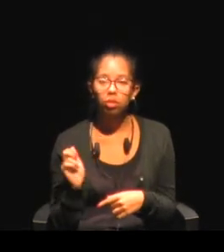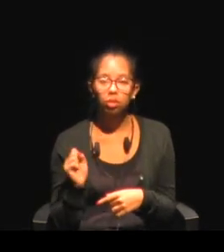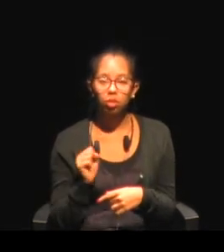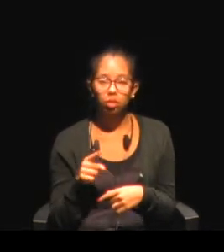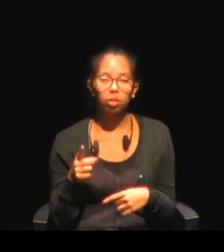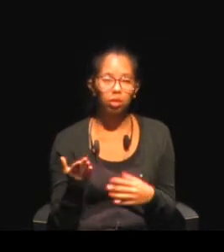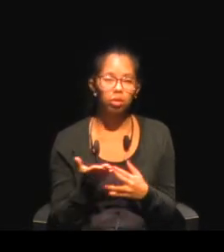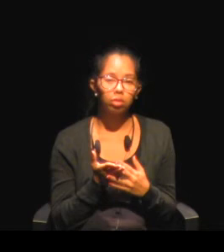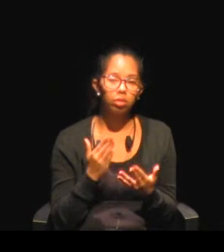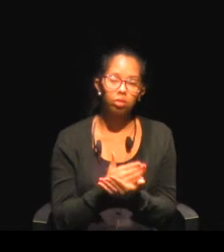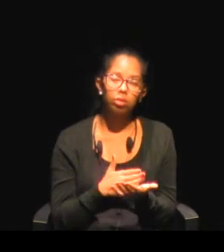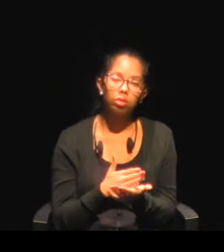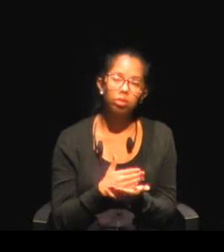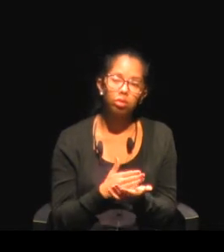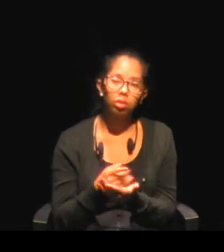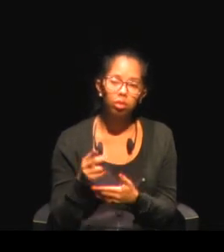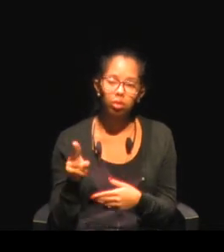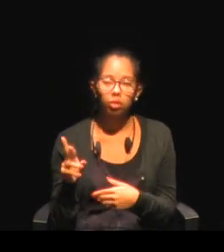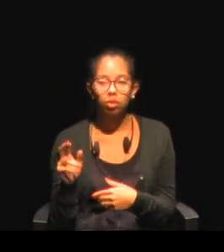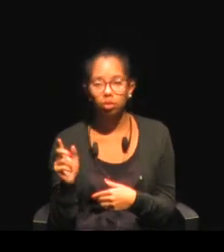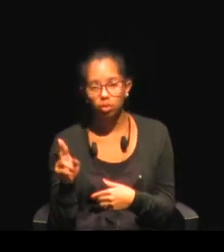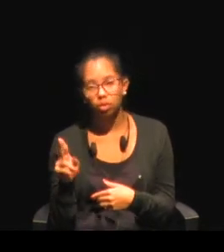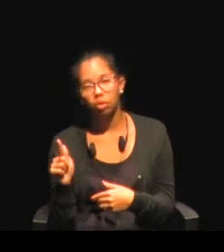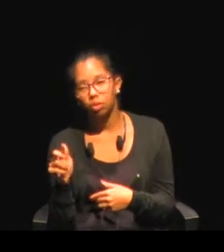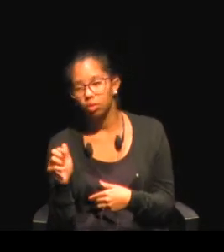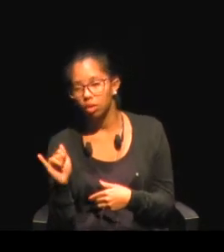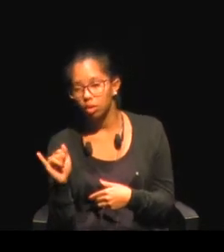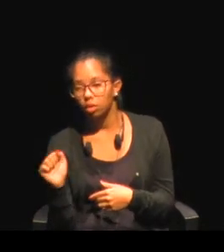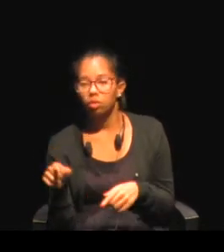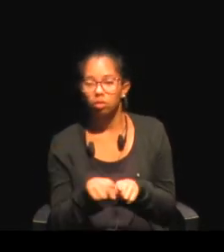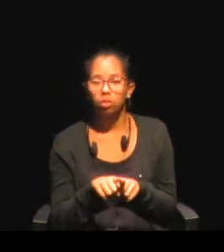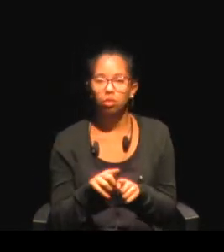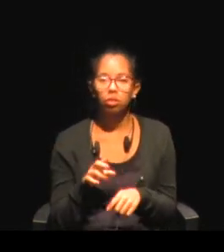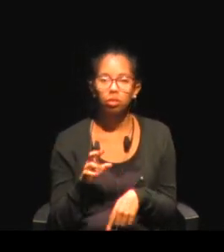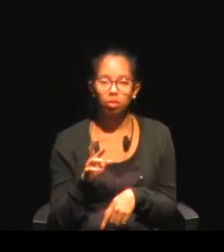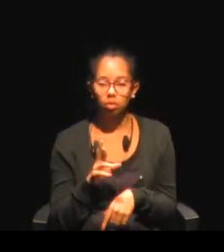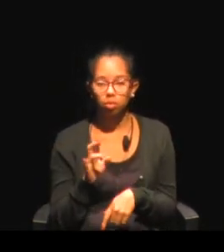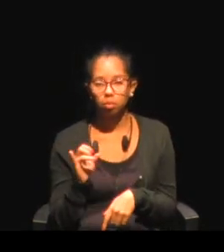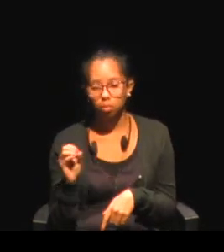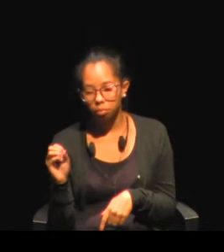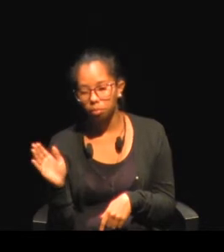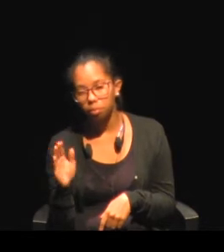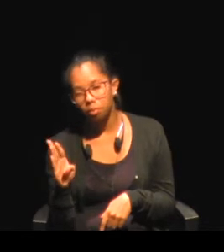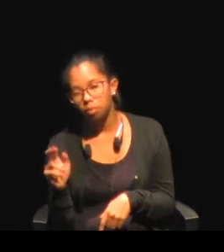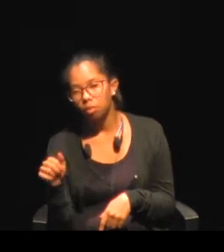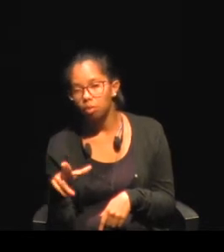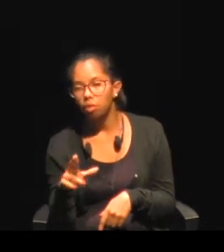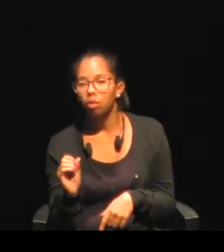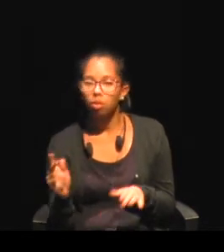tiveram aqui. E, finalmente, isso aqui ficou definido como território uruguaio e a nossa cidade de Jaguarão aqui no território